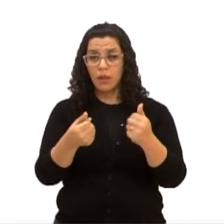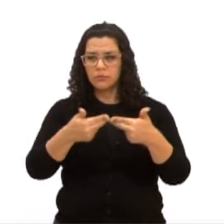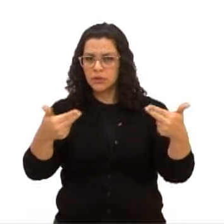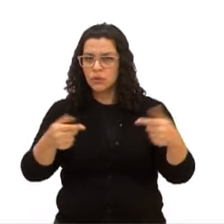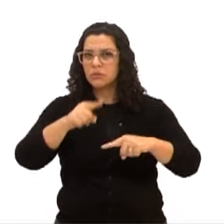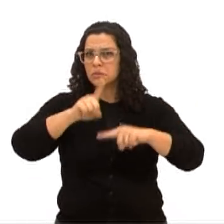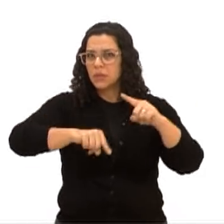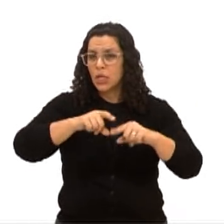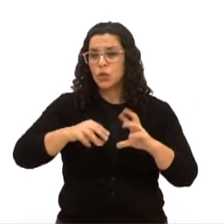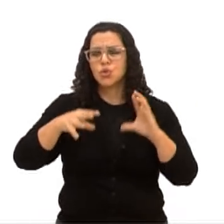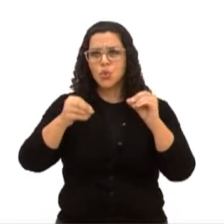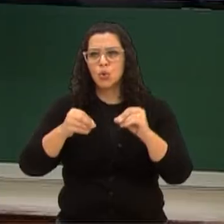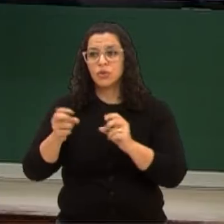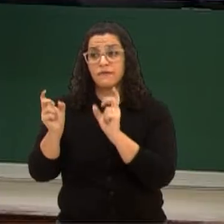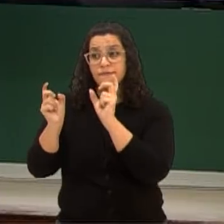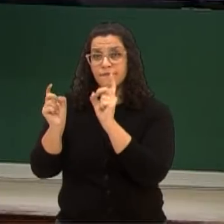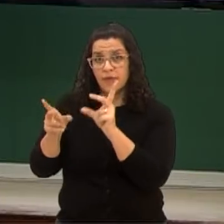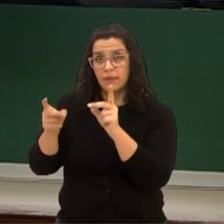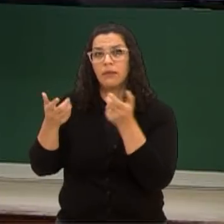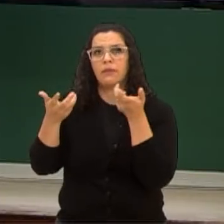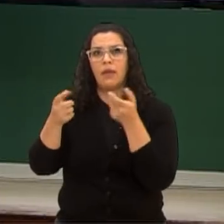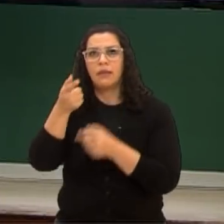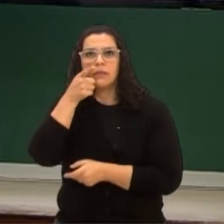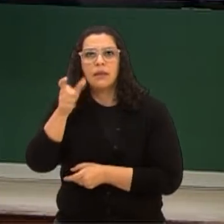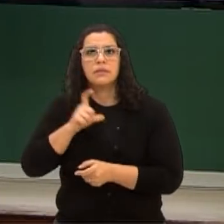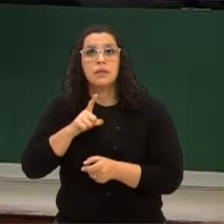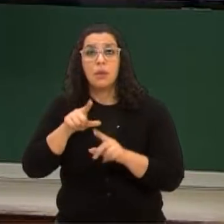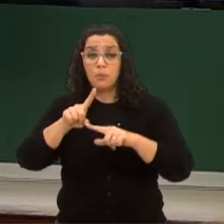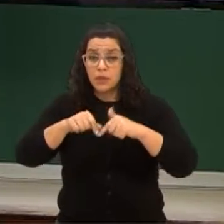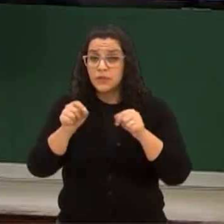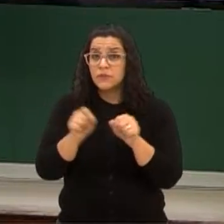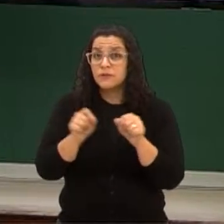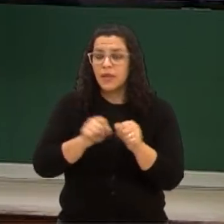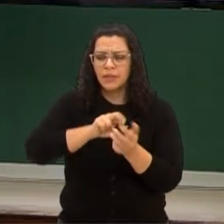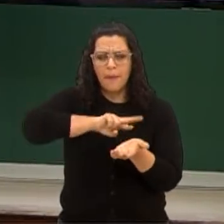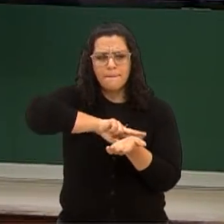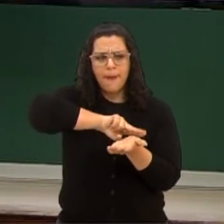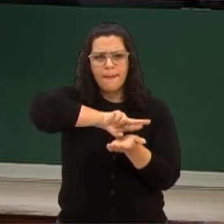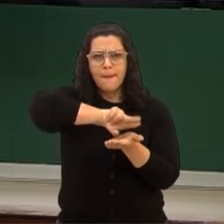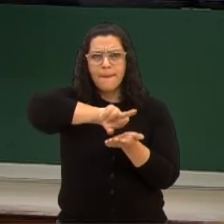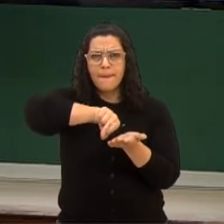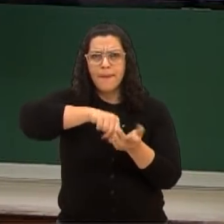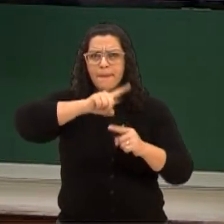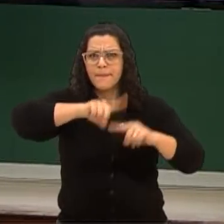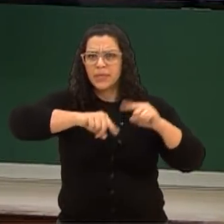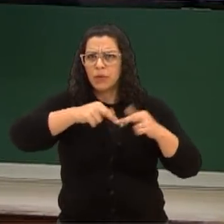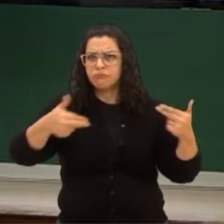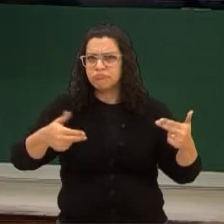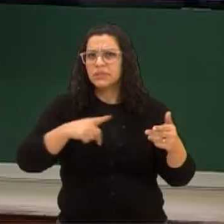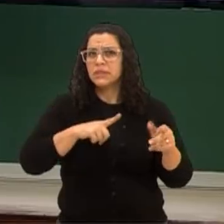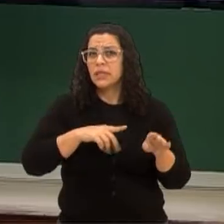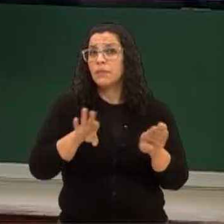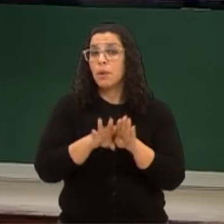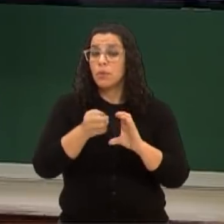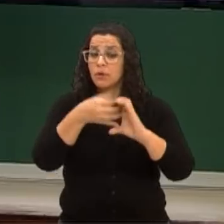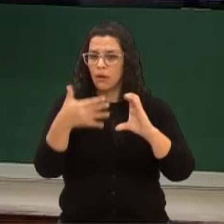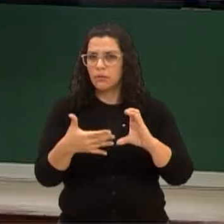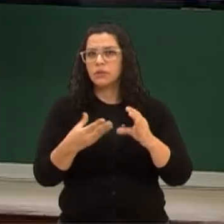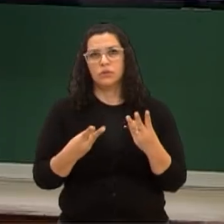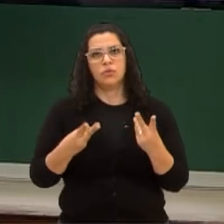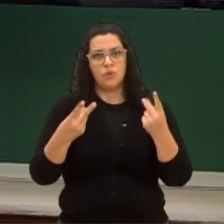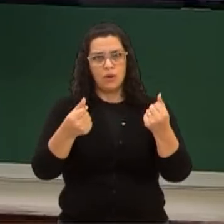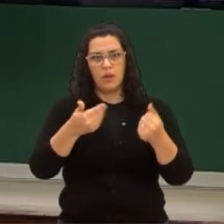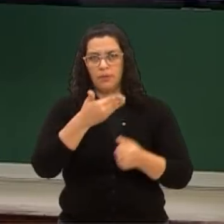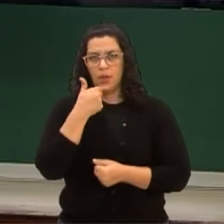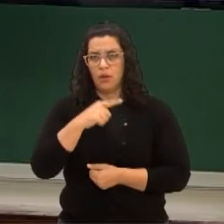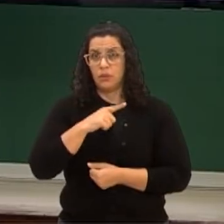qualidade, porque todos vão querer vender e acaba fazendo com que a variedade de produtos também seja uma característica. Quer